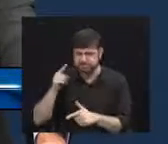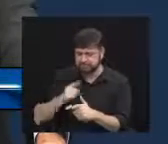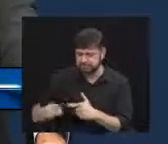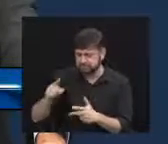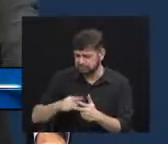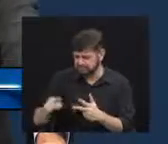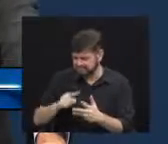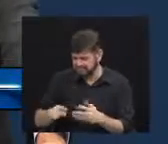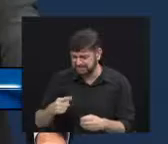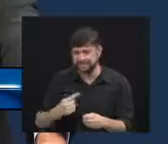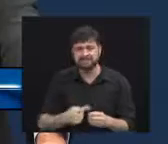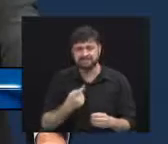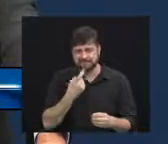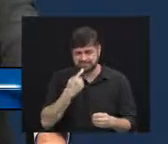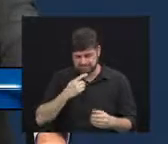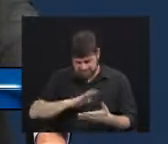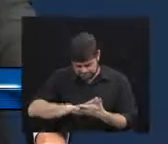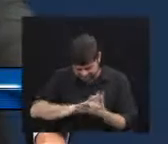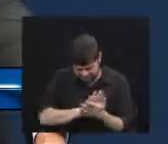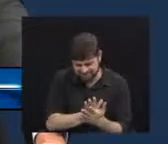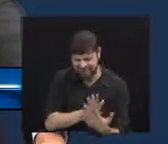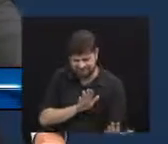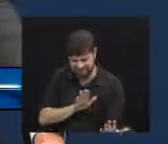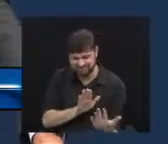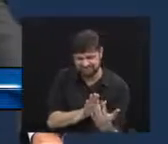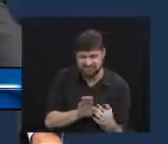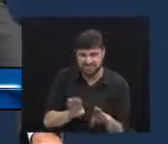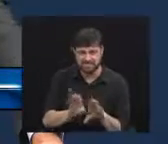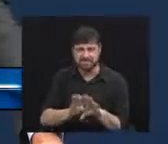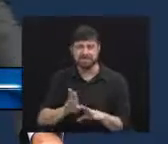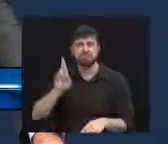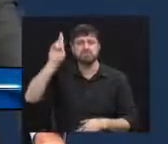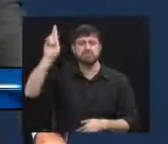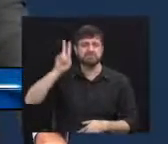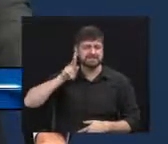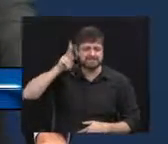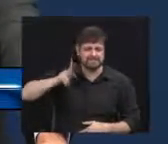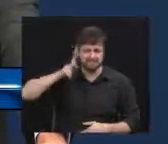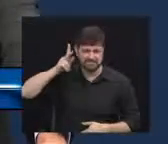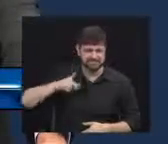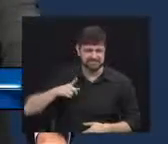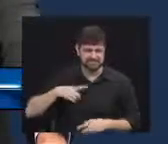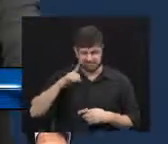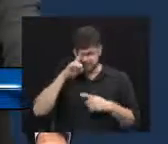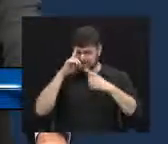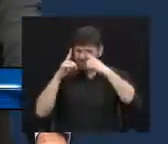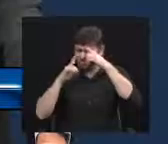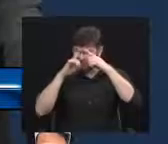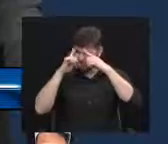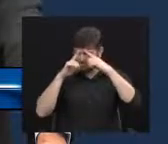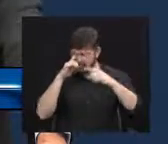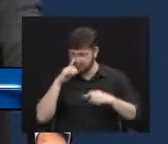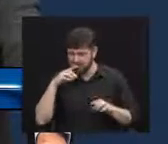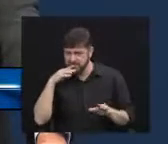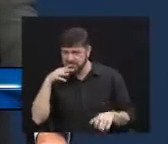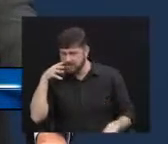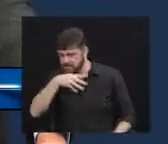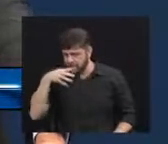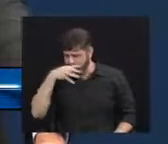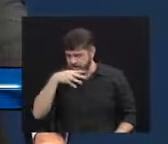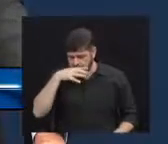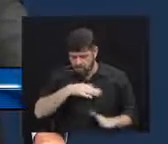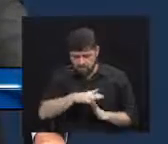impacta na nossa cidade, há uma crise de representação política, há muito questionamento sobre essa casa e toda a